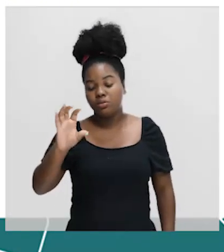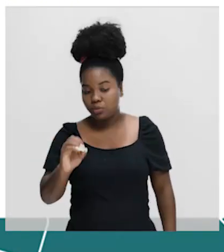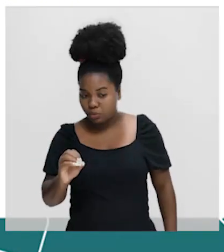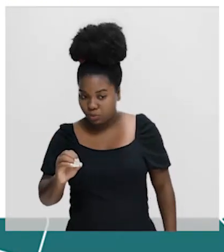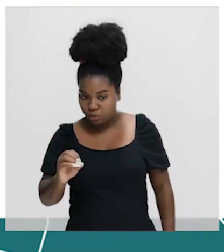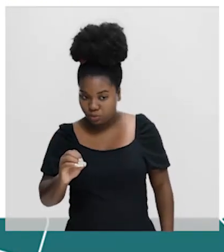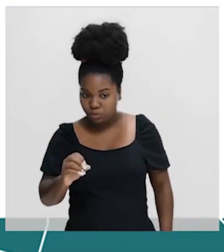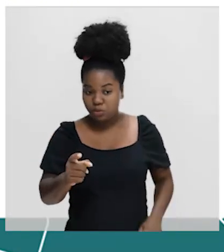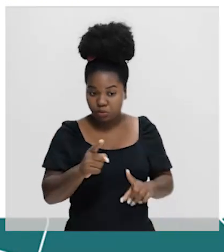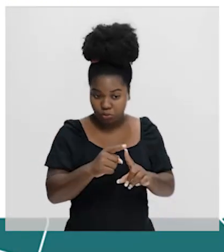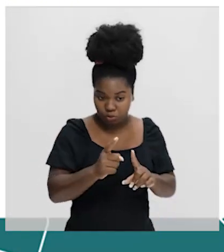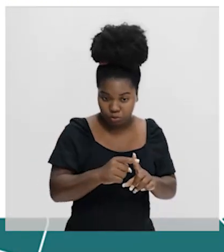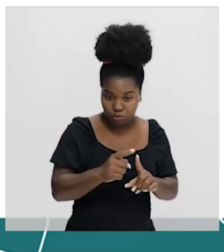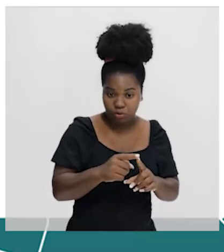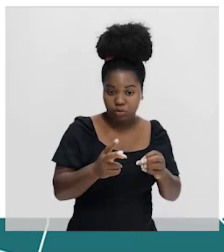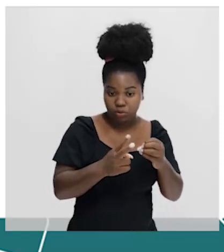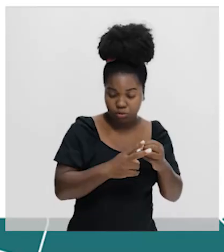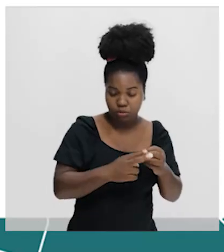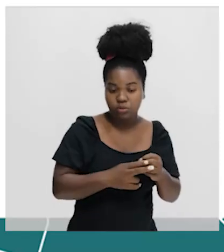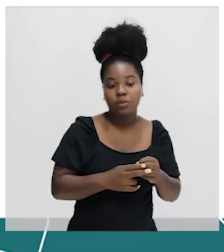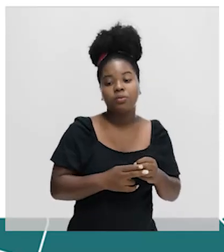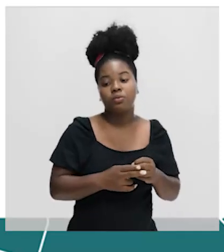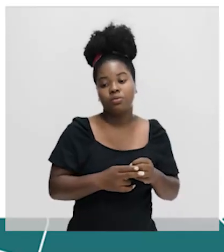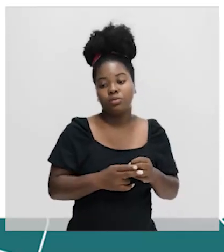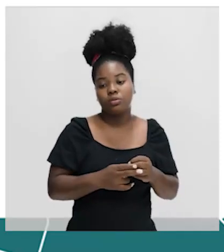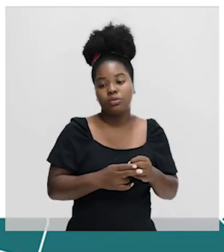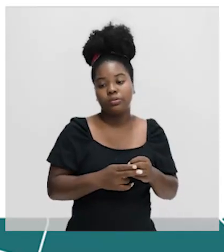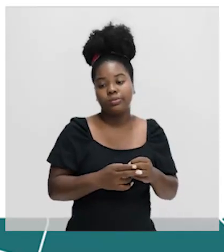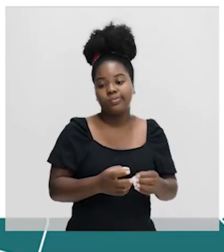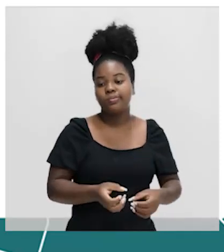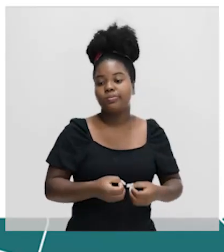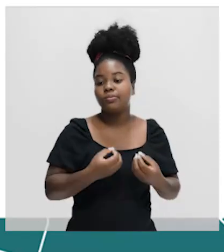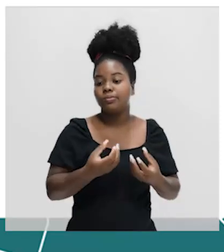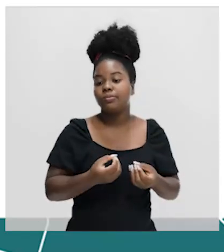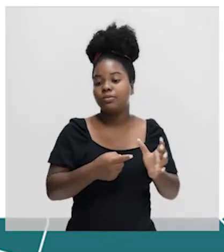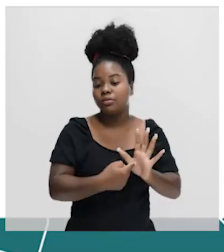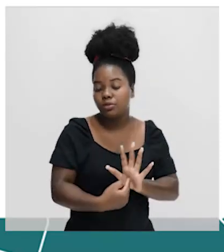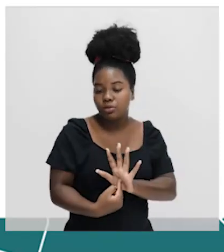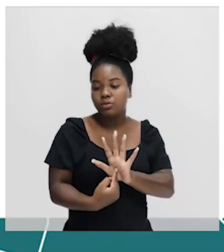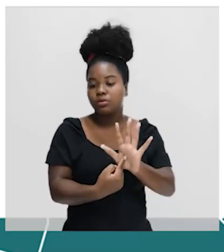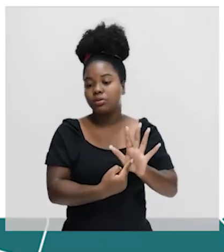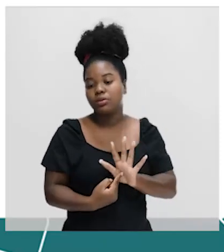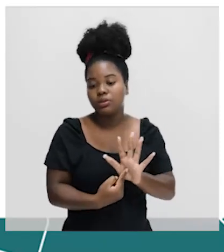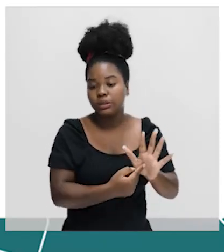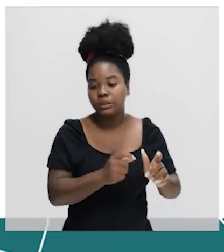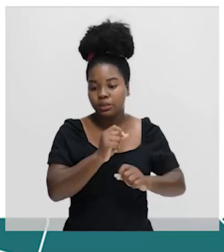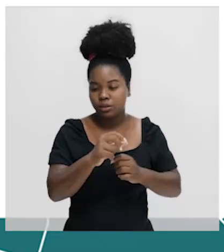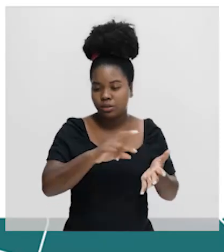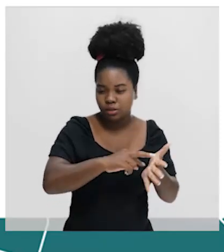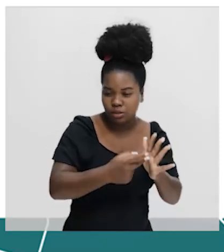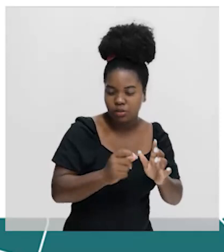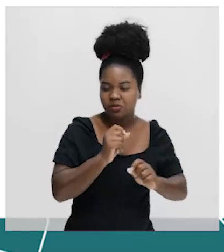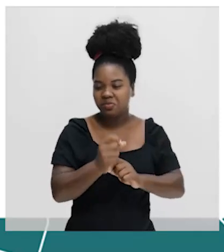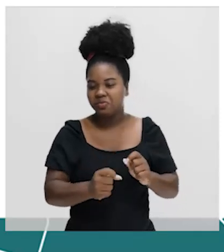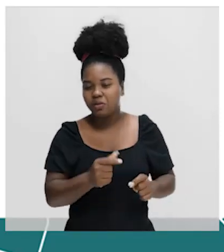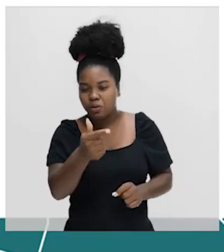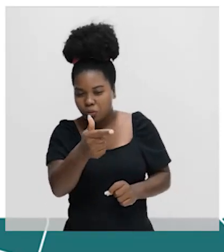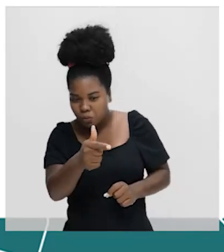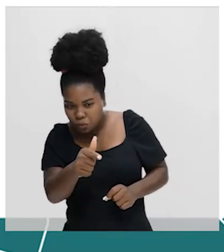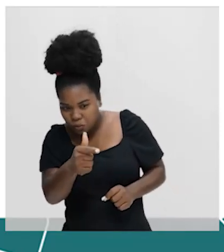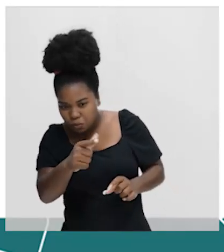do verbo que indica uma continuidade, né? Ainda está ali em desenvolvimento, em processamento, em